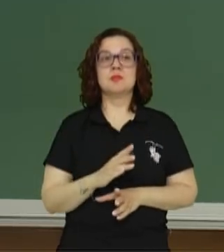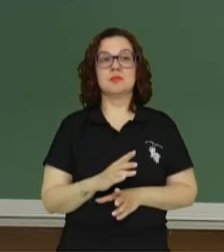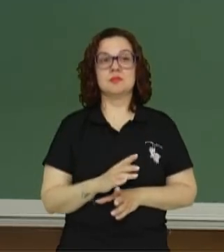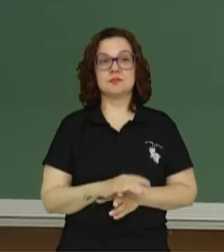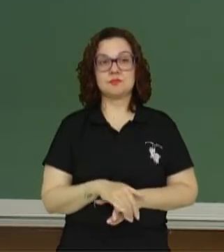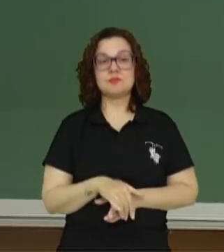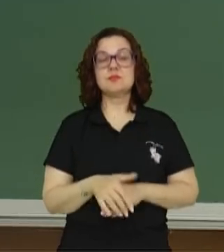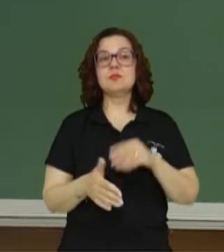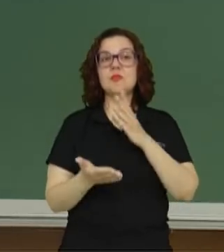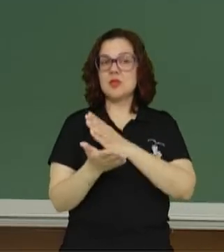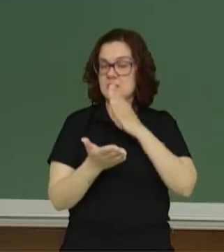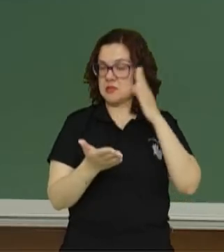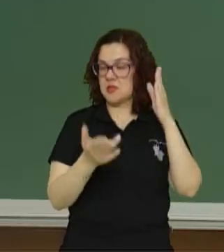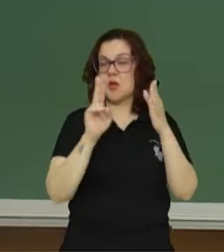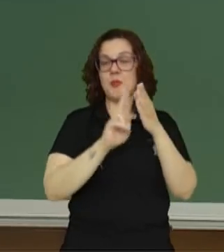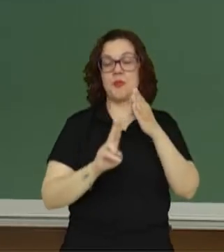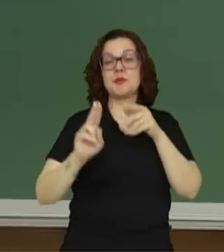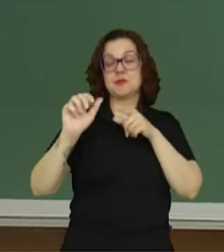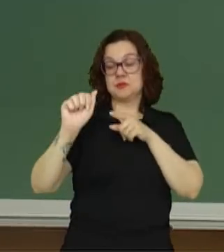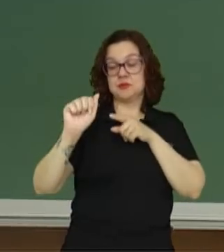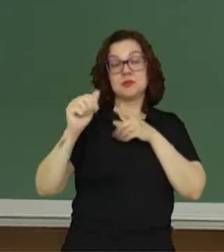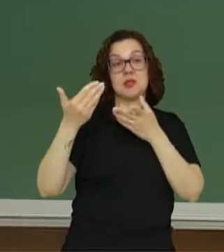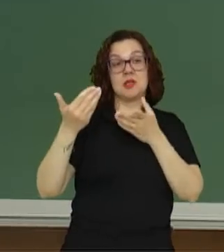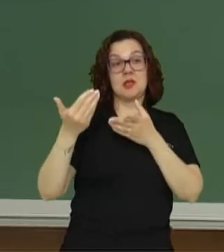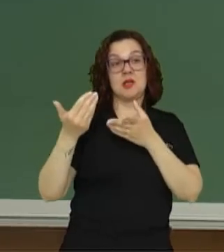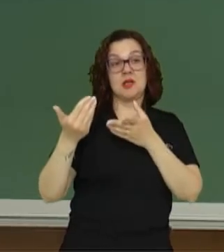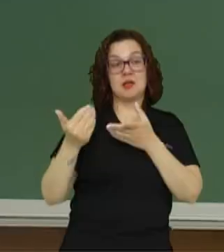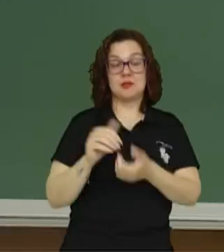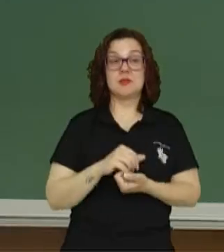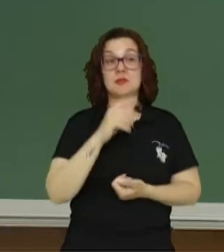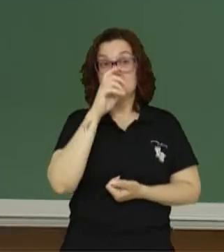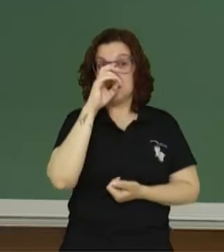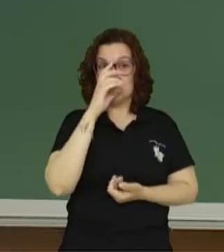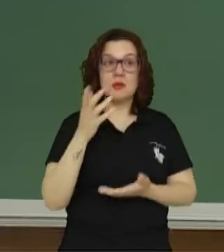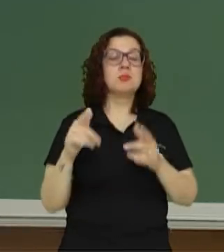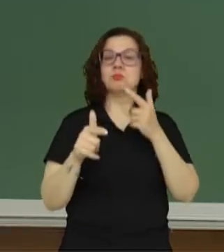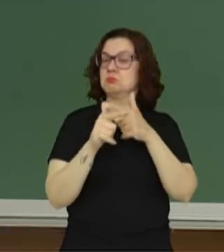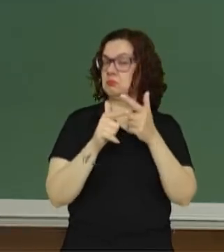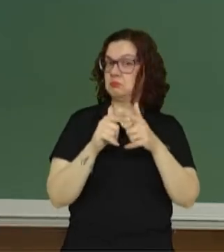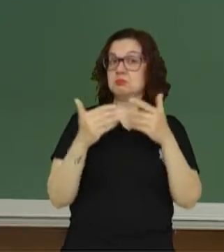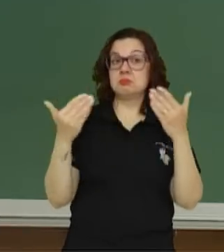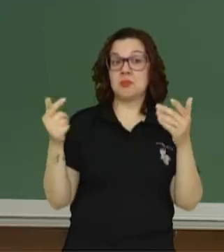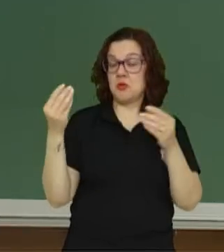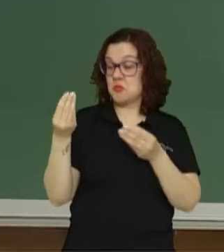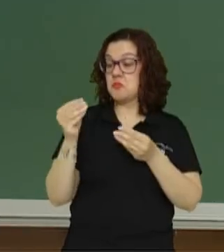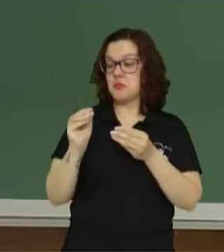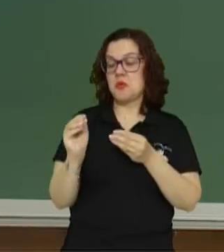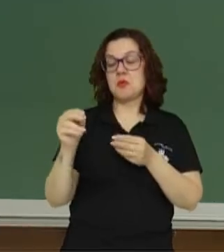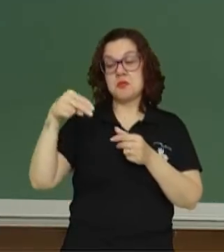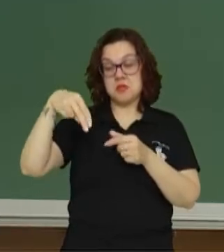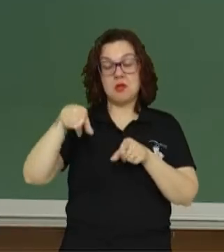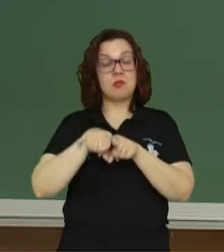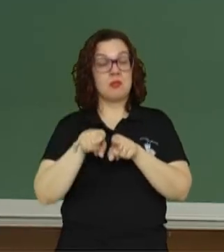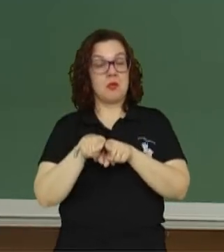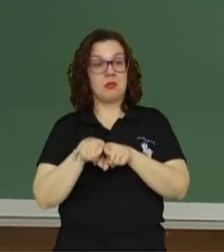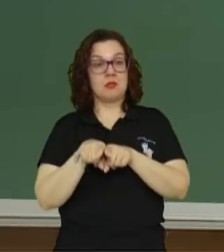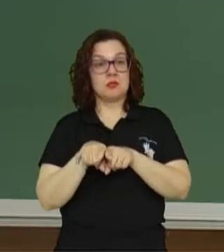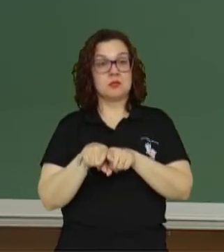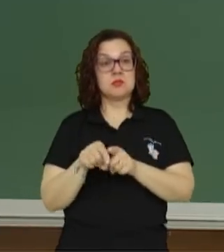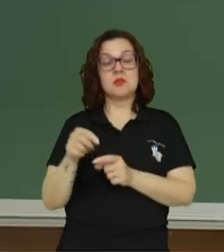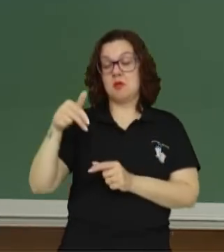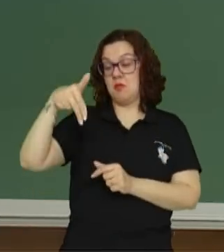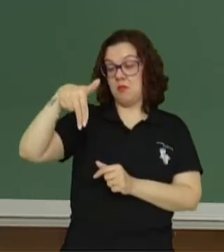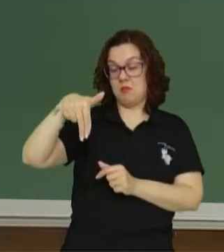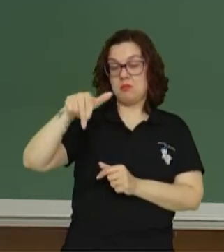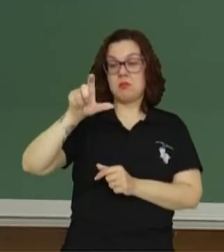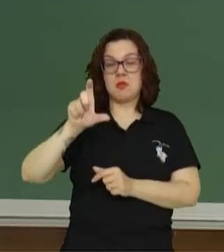de A. Vocês viram que em todos os outros exercícios a prof sempre colocou A. Não tem problema. Posso usar N maiúsculo também.